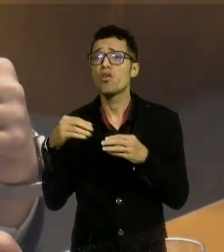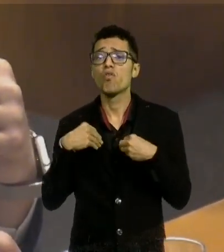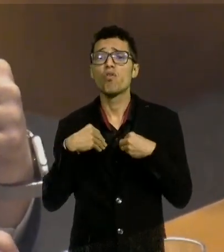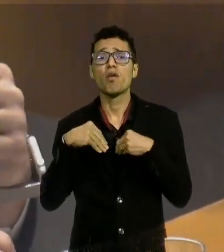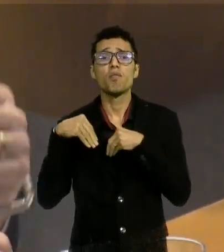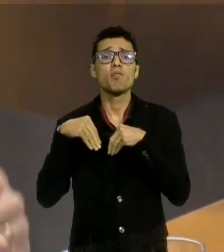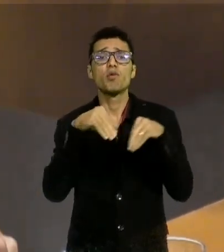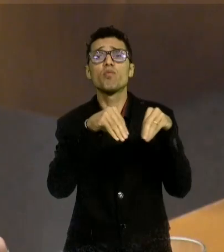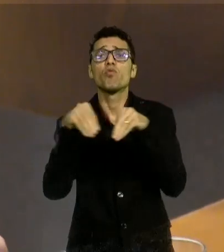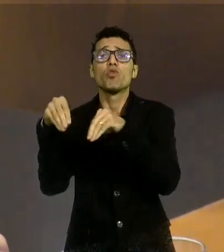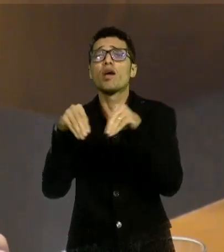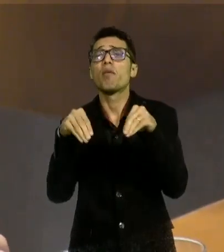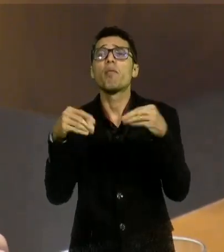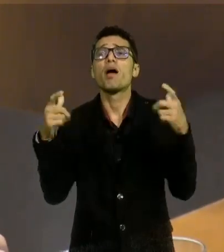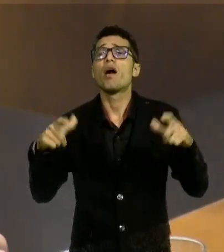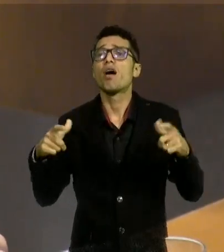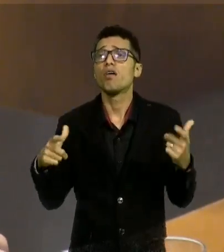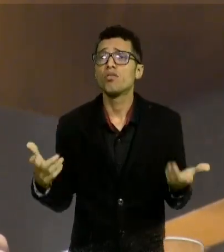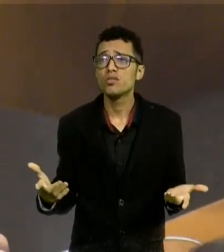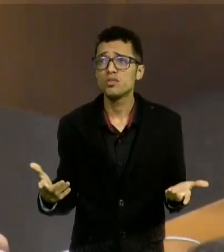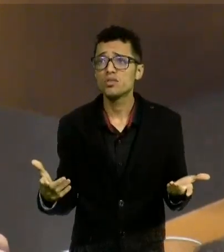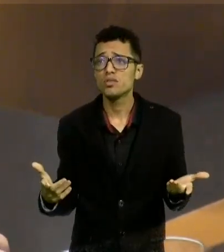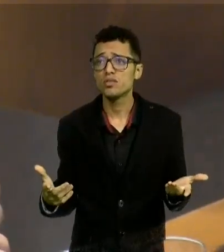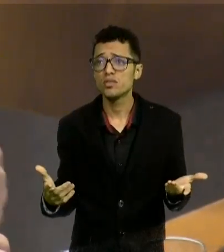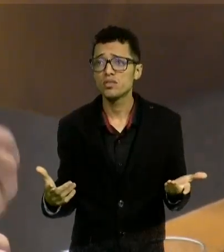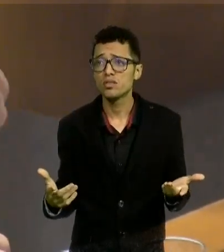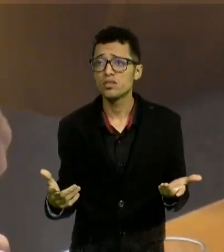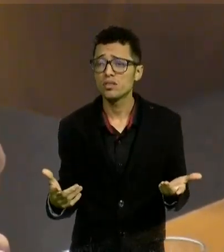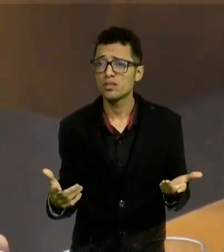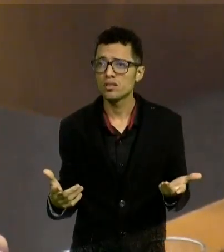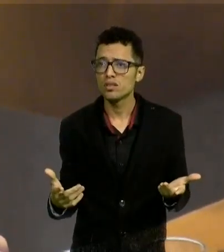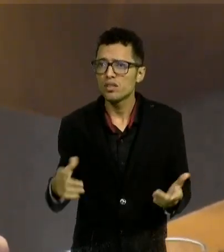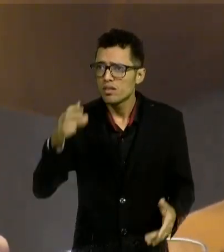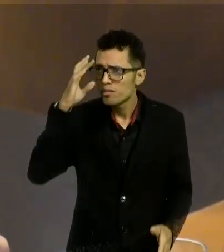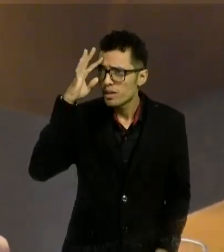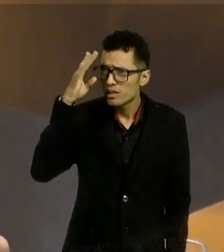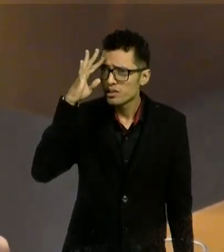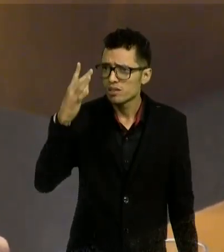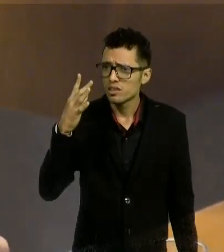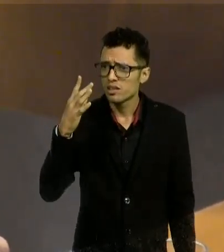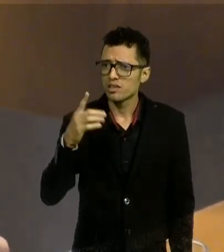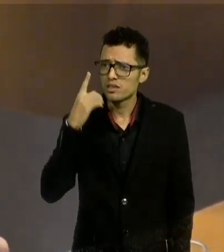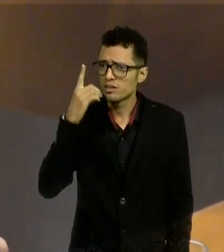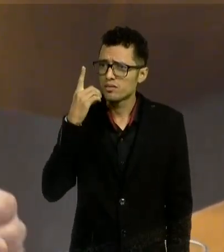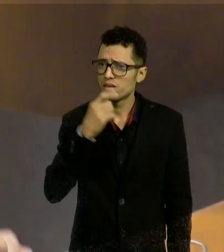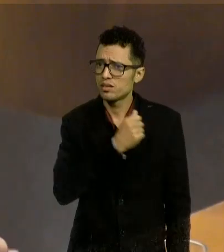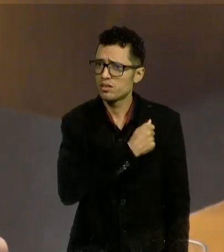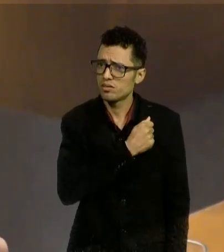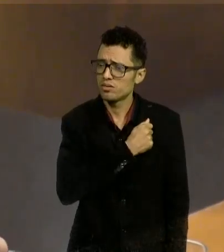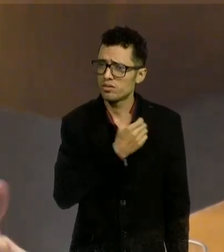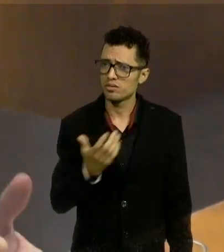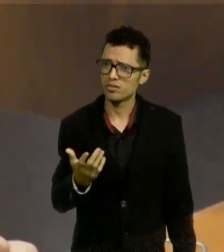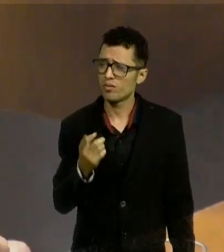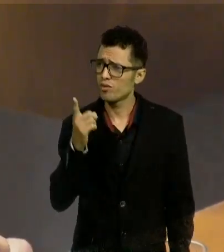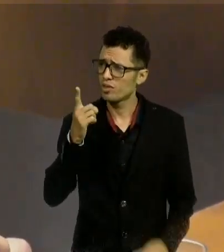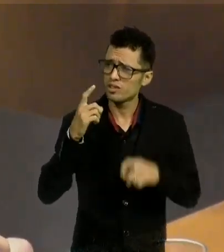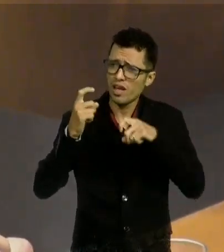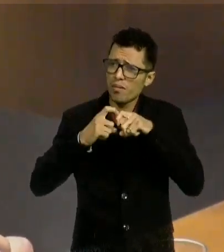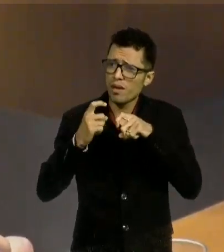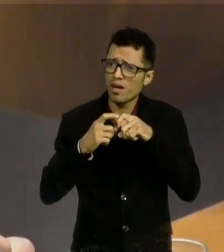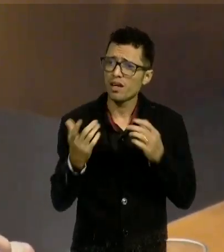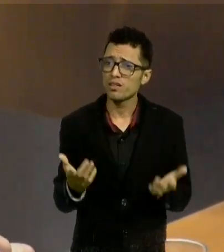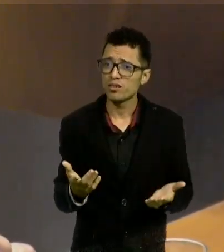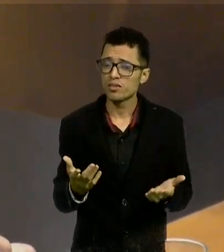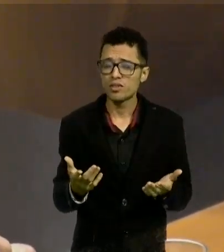transferida. É isso que está acontecendo, deputado Antônio. Imagina uma mãe que está com, talvez